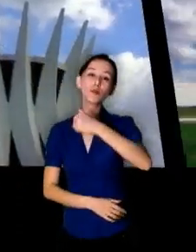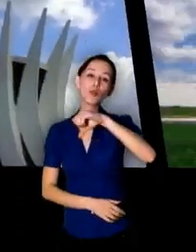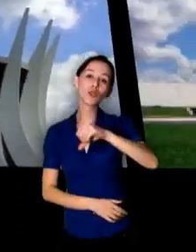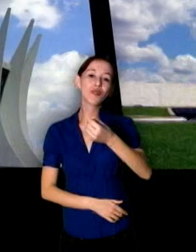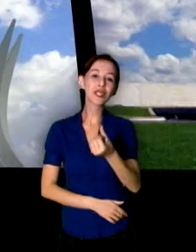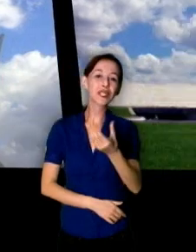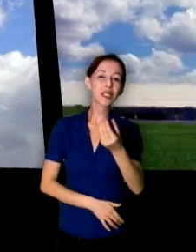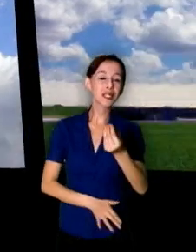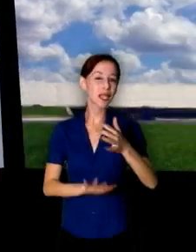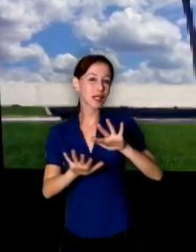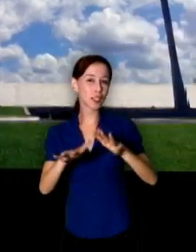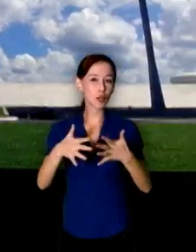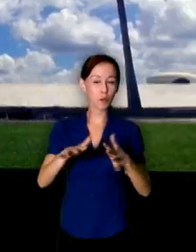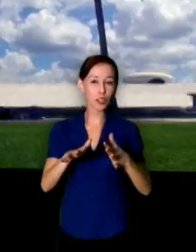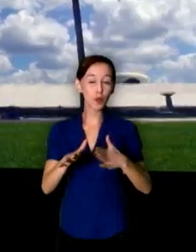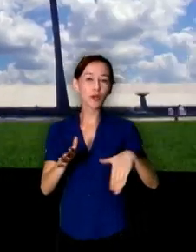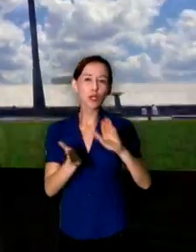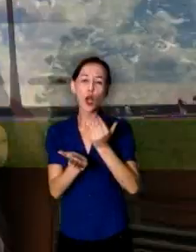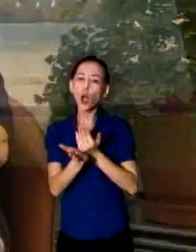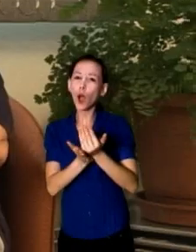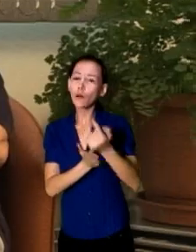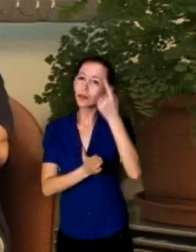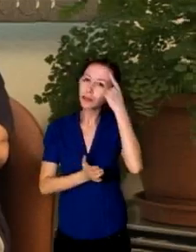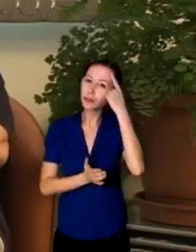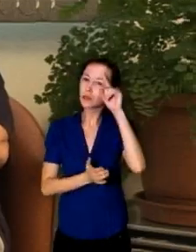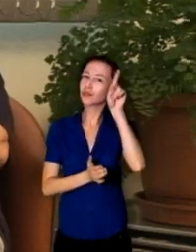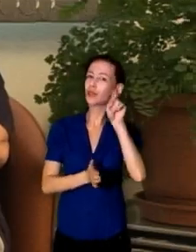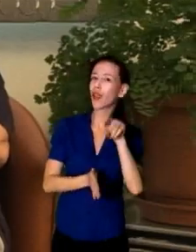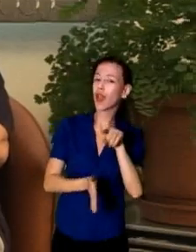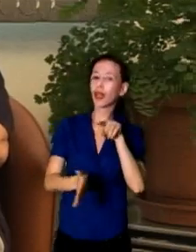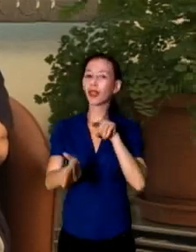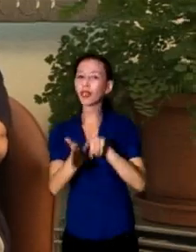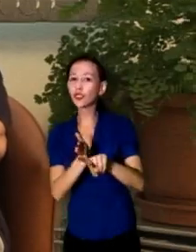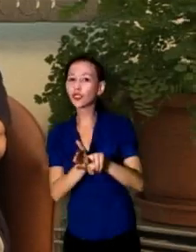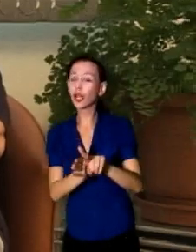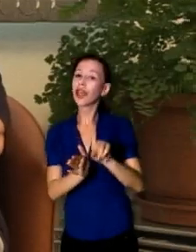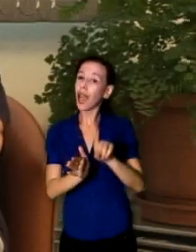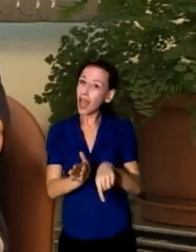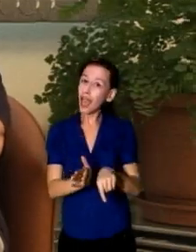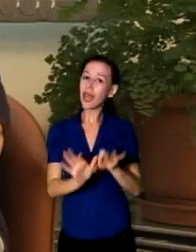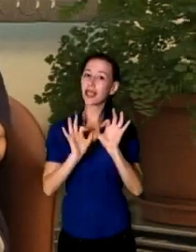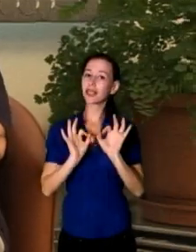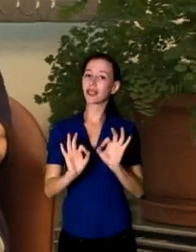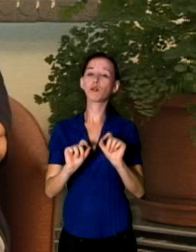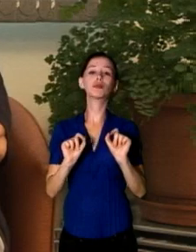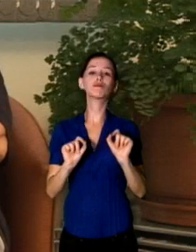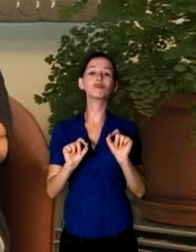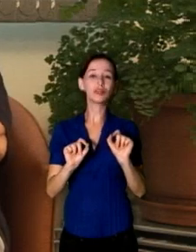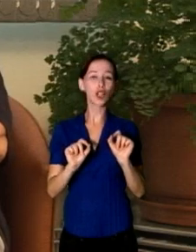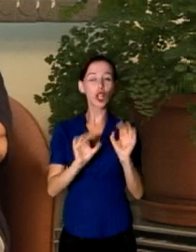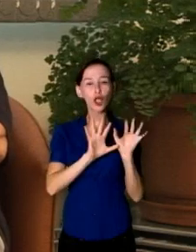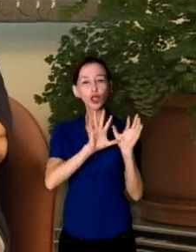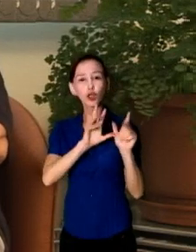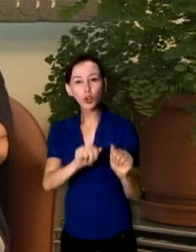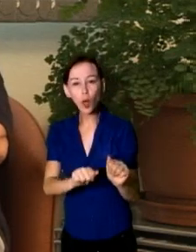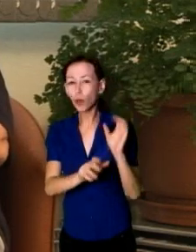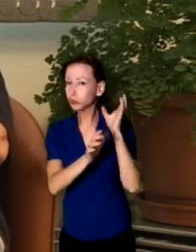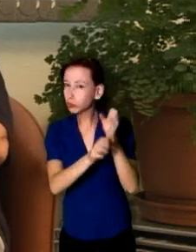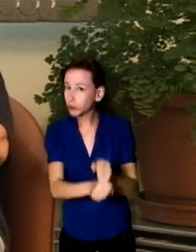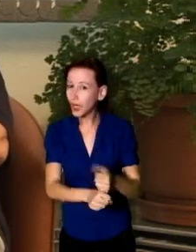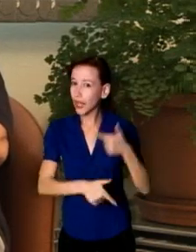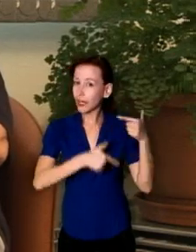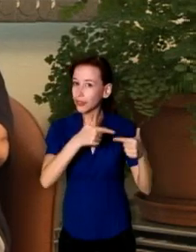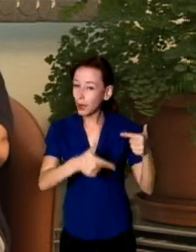mais ou menos, começa a ser questionado. É exatamente a ideia de que todo esse trabalho foi